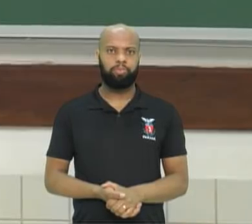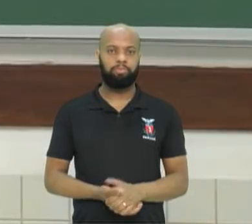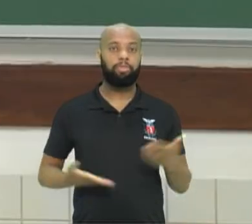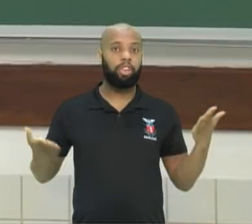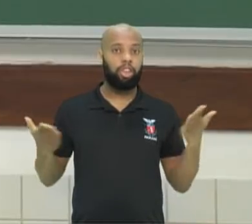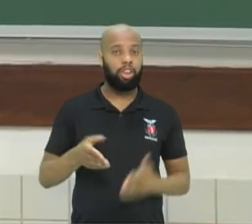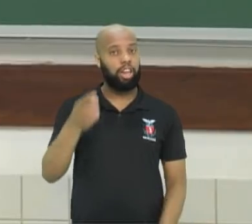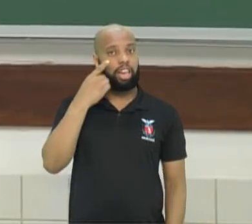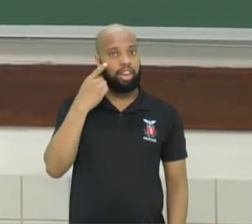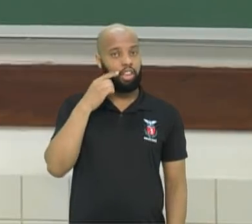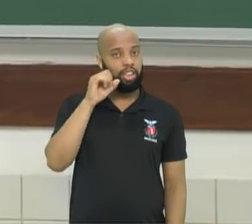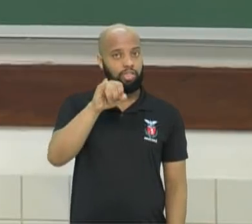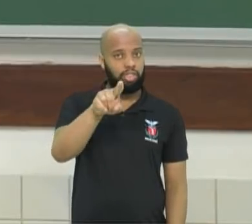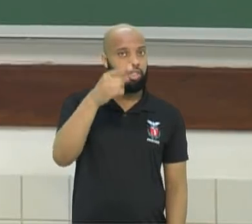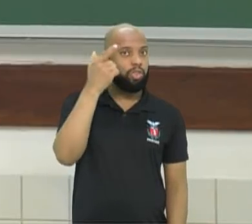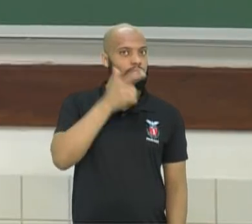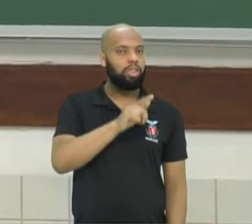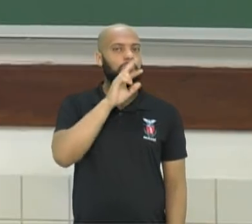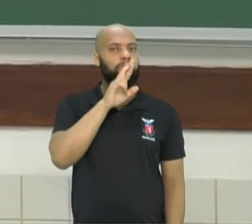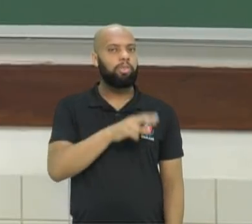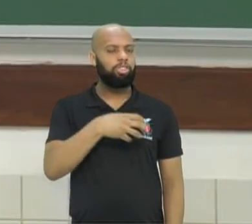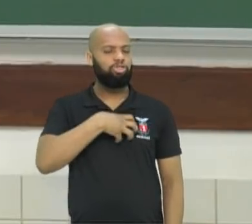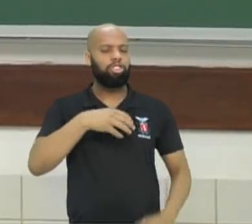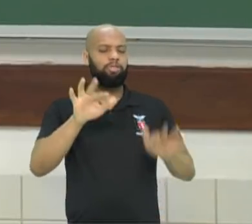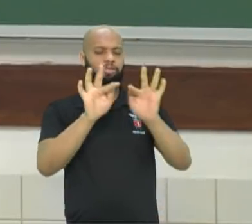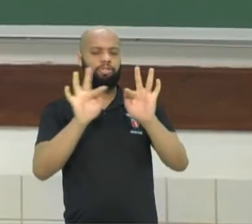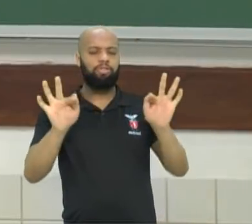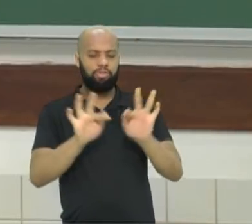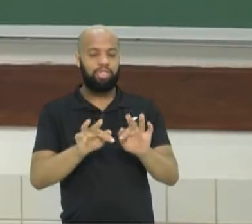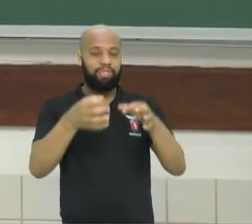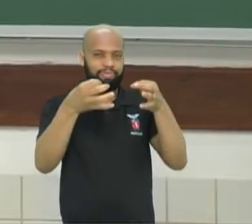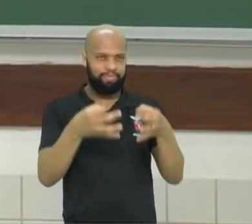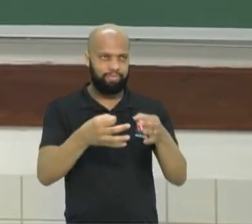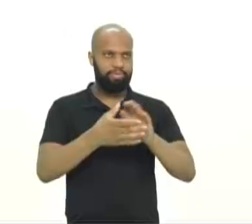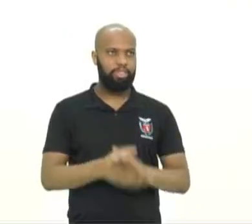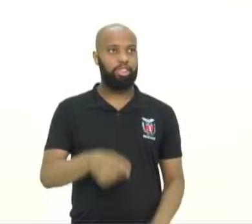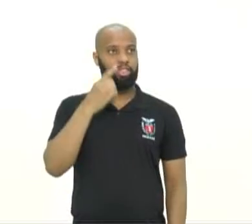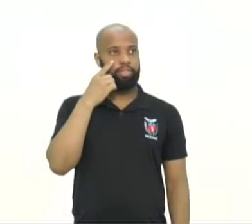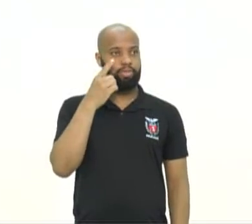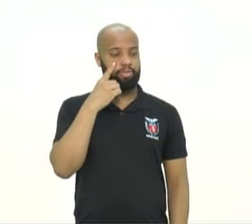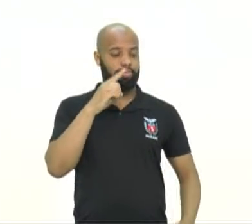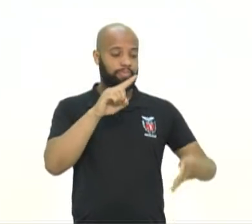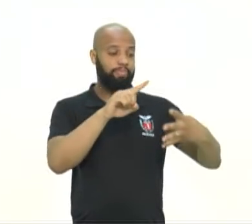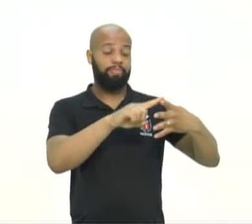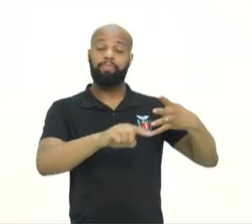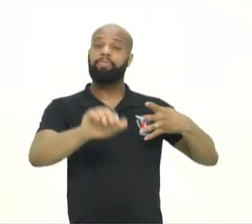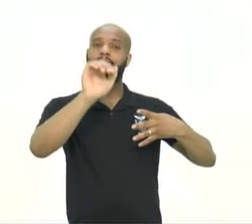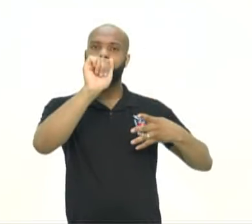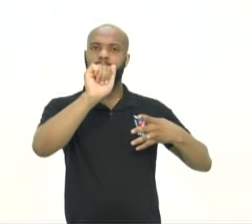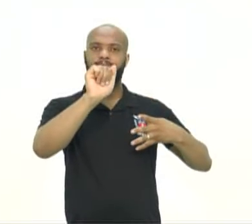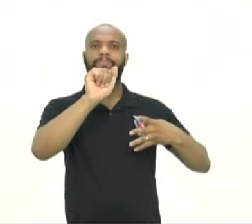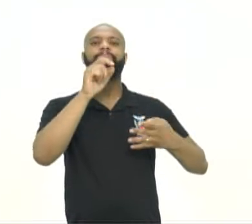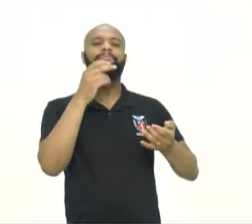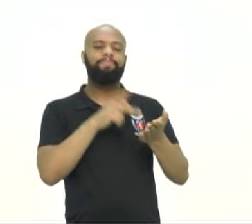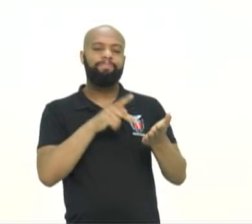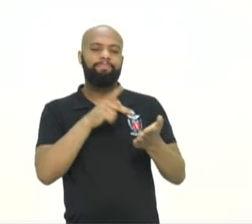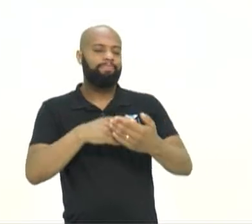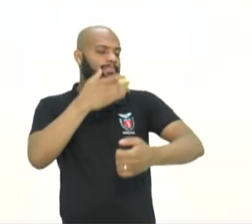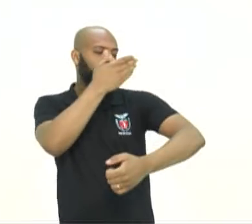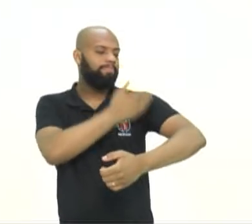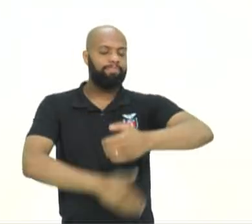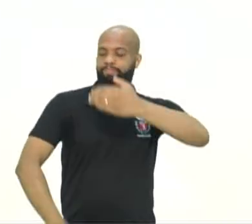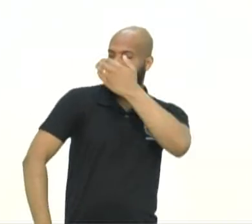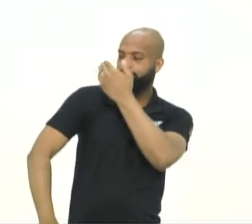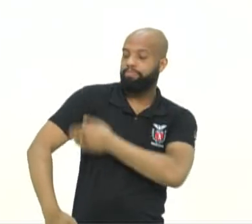Vamos ver então se você marcou as frases corretas? Então vamos ver. Letra A. Ela perdeu realmente os braços